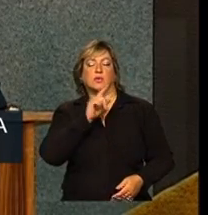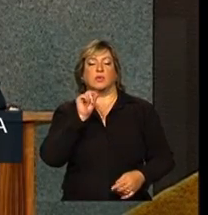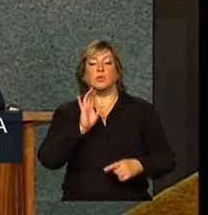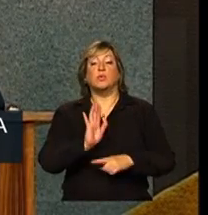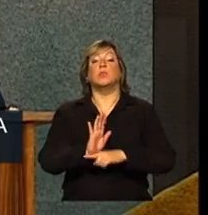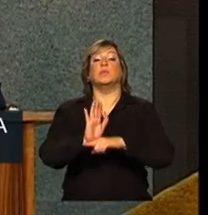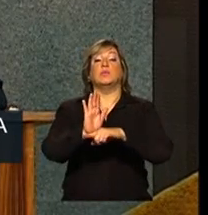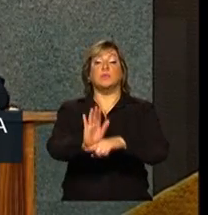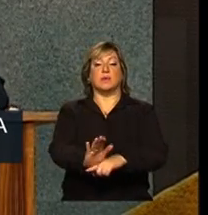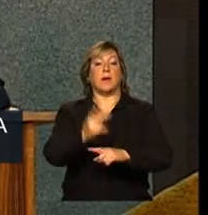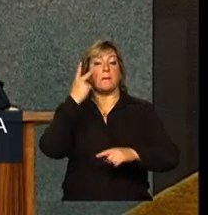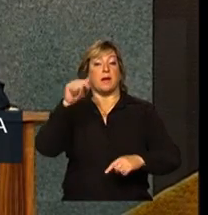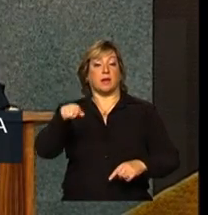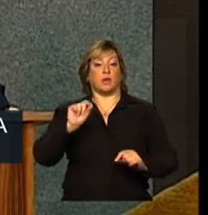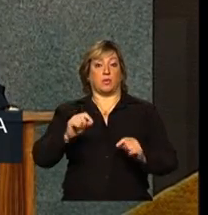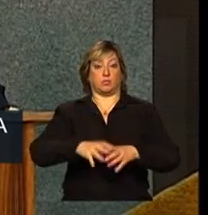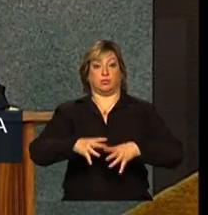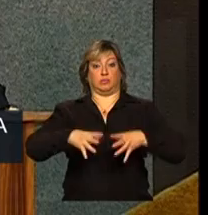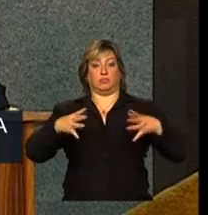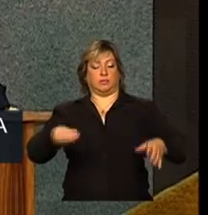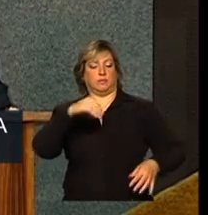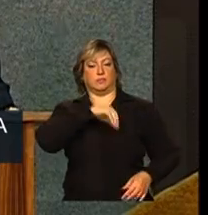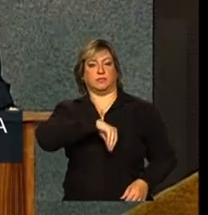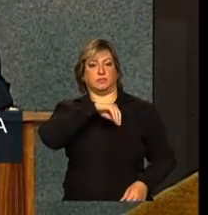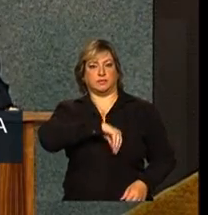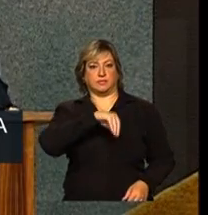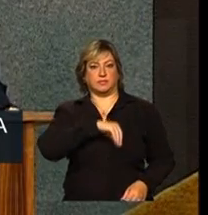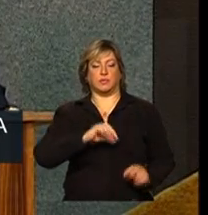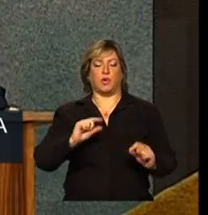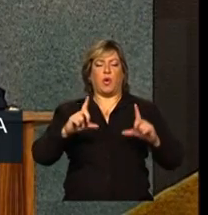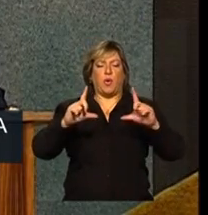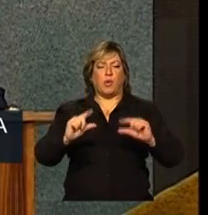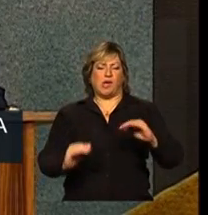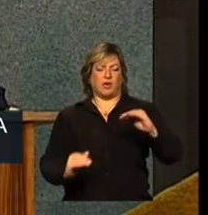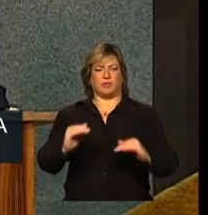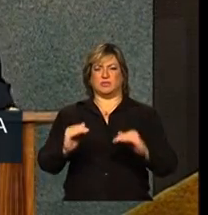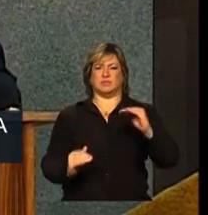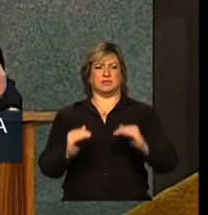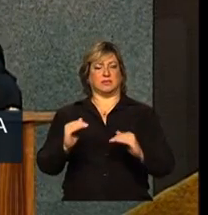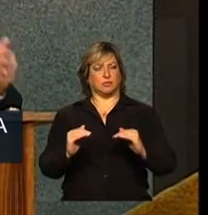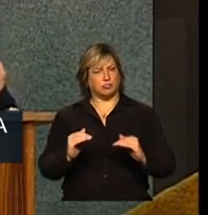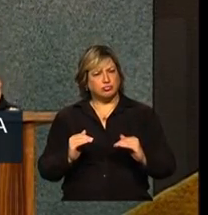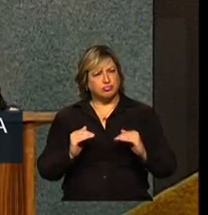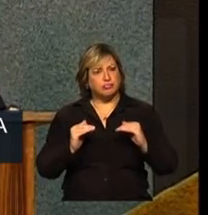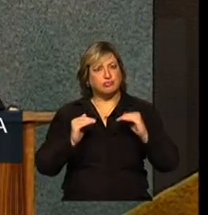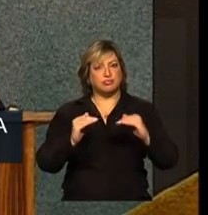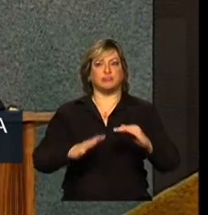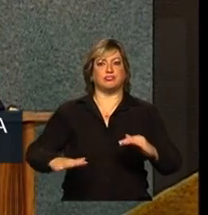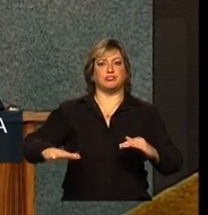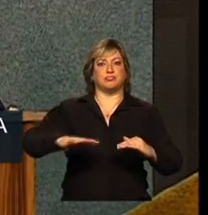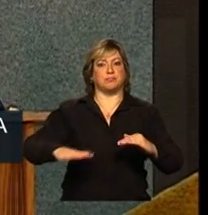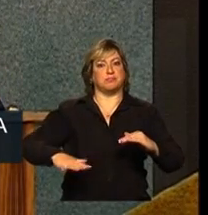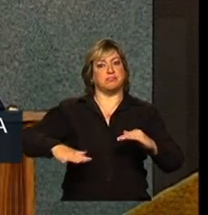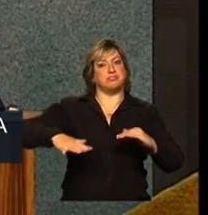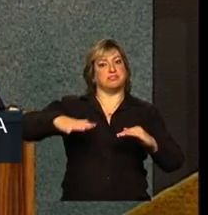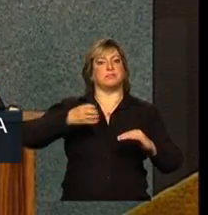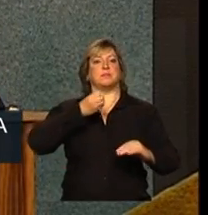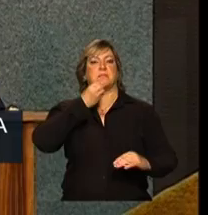contribuir para que o aumento da renda, a diminuição da desigualdade, muito mais do que as políticas